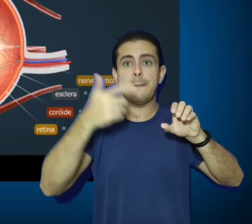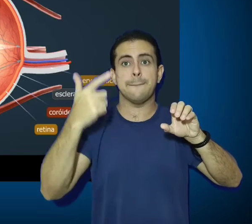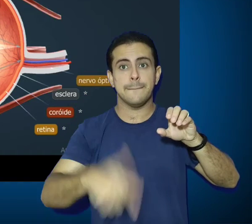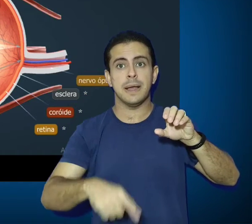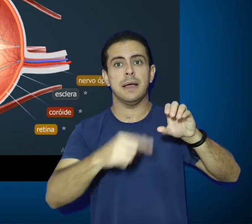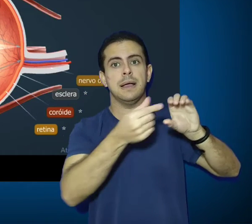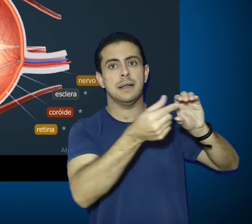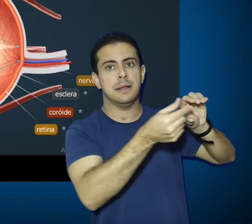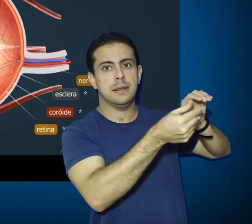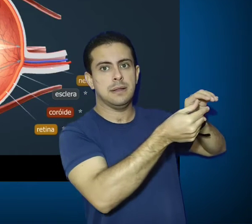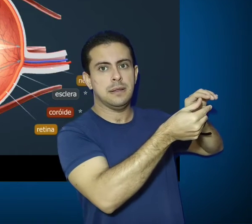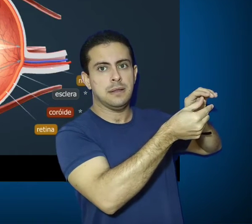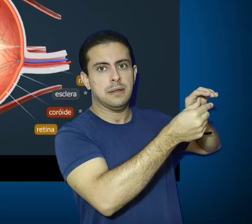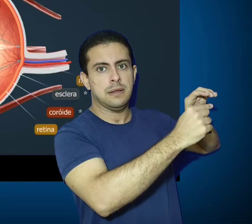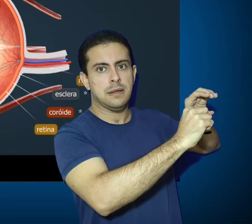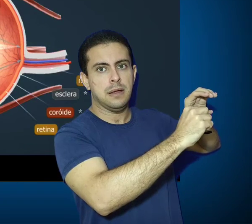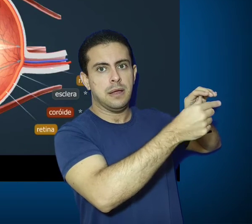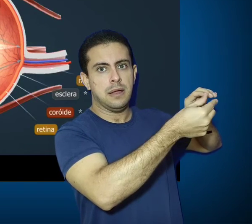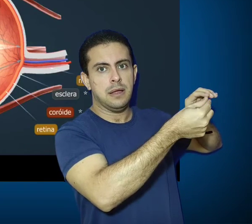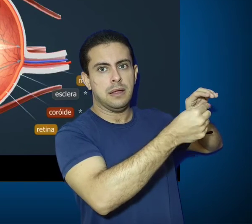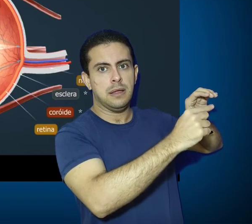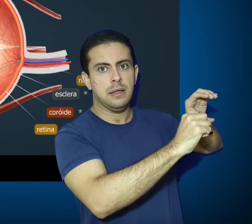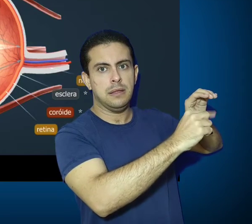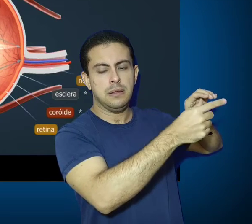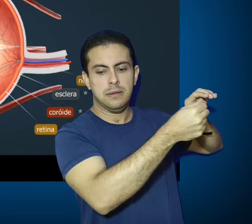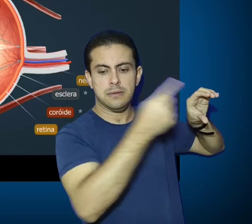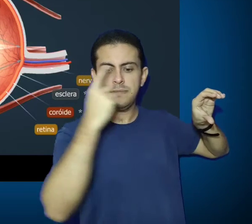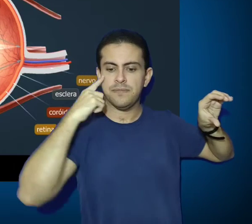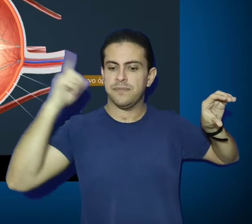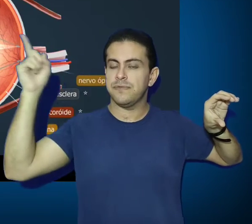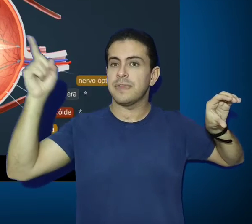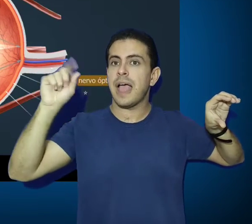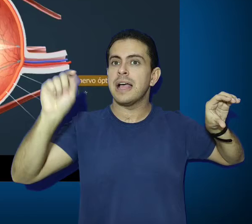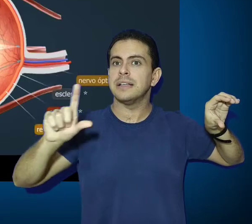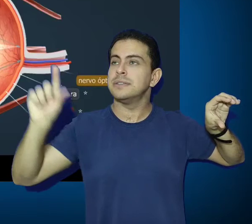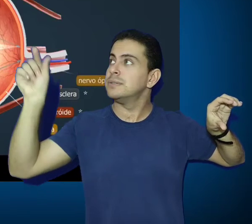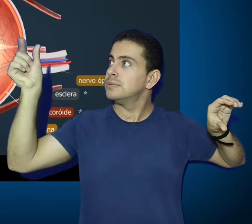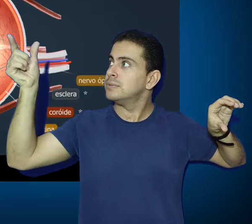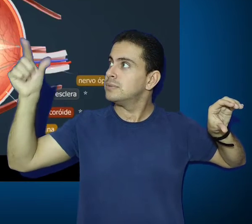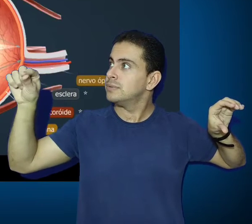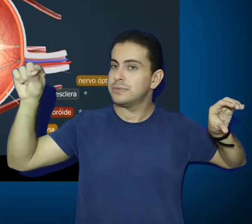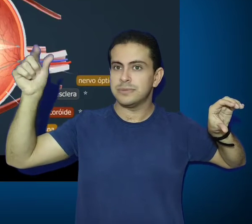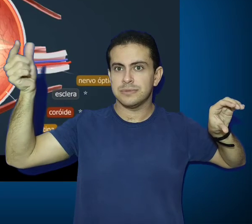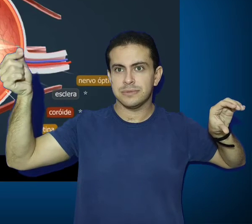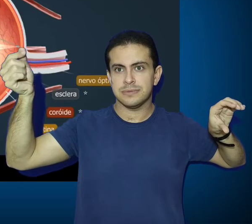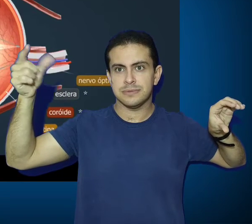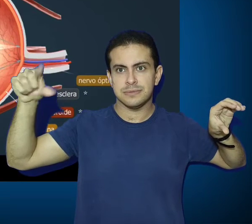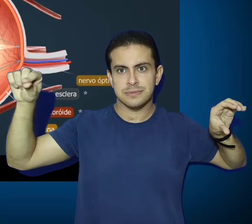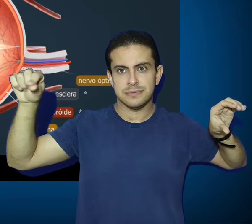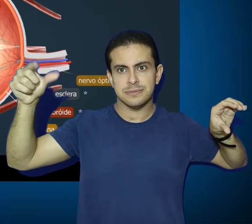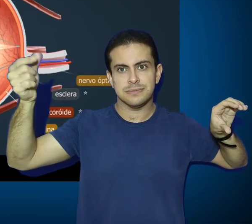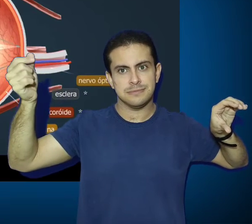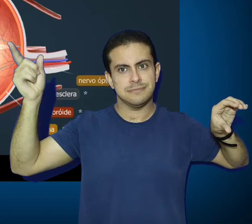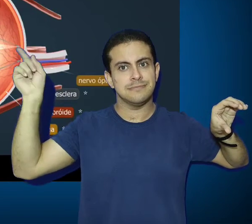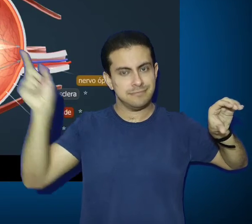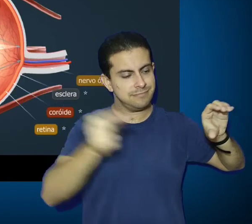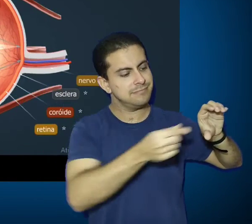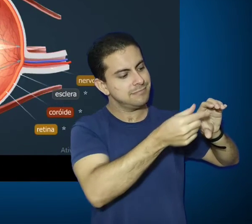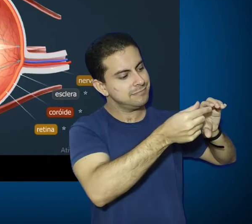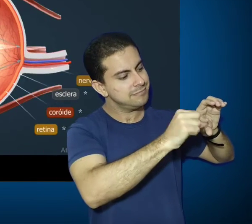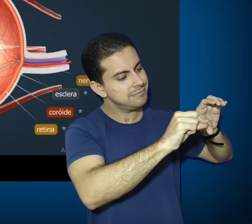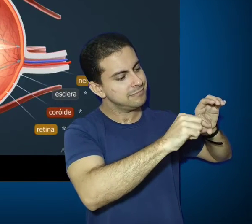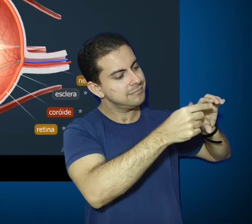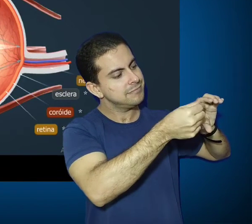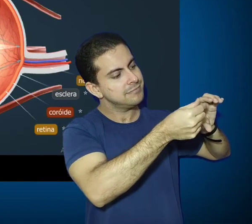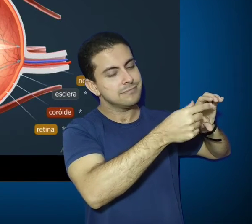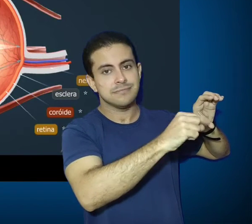lente, essa região mais interna. Então elas trabalham em conjunto, tanto a córnea como